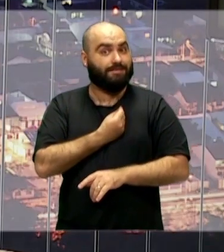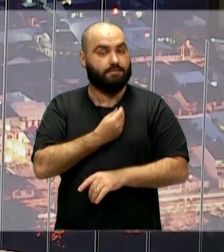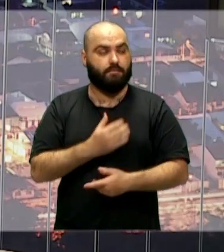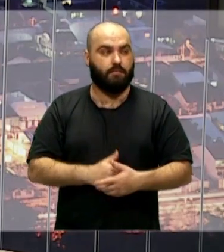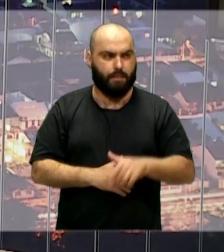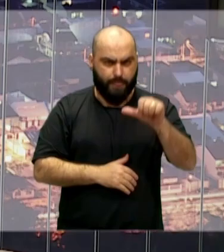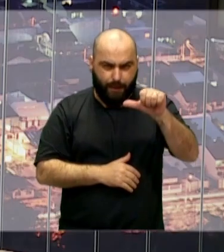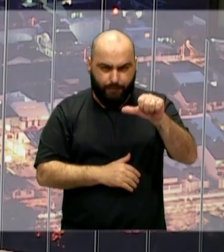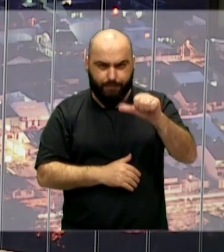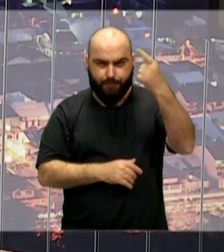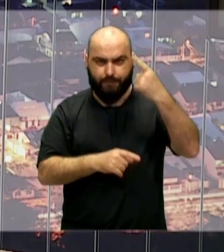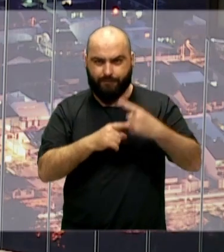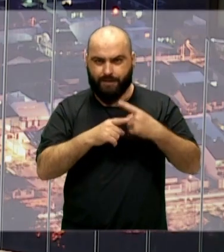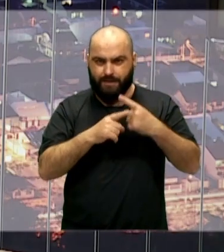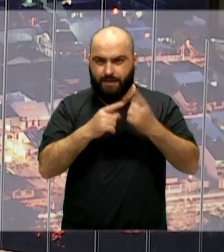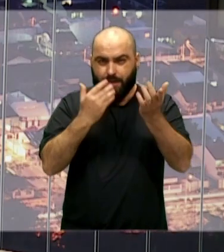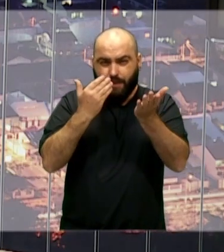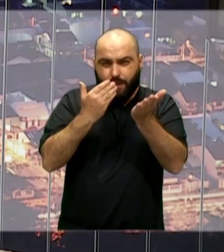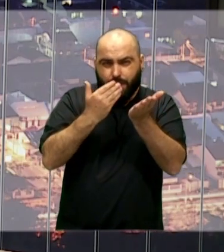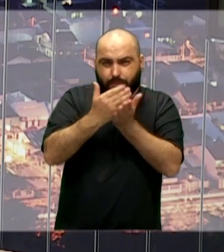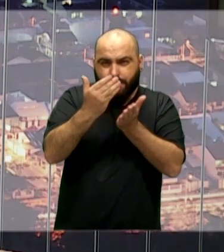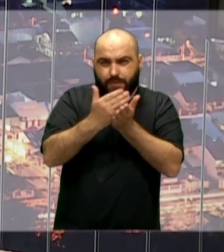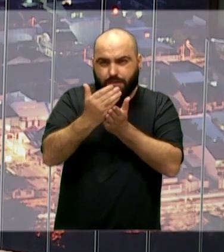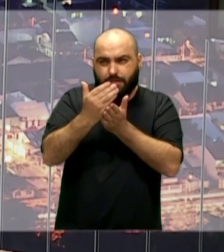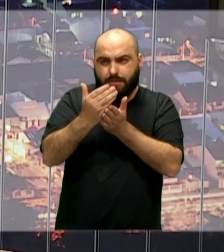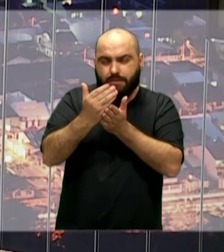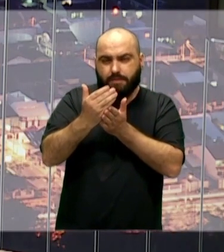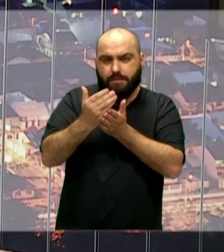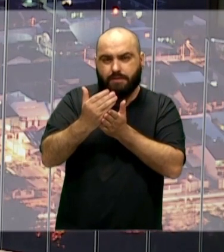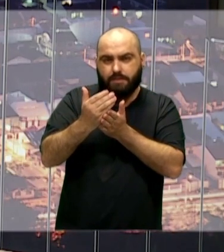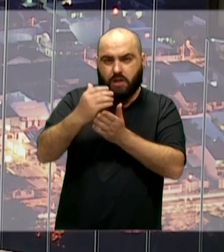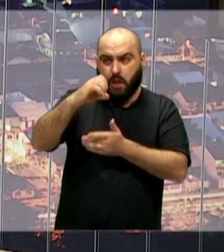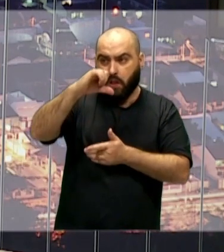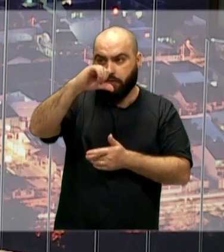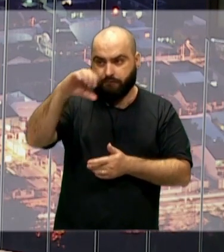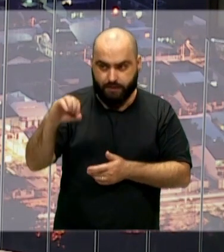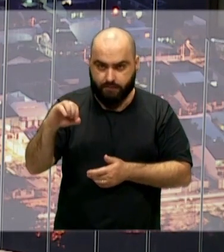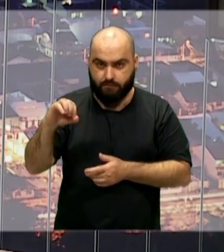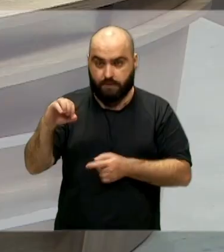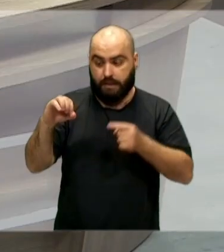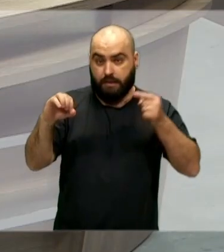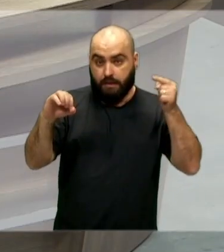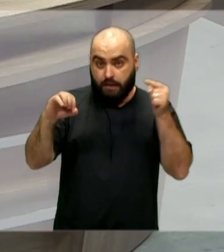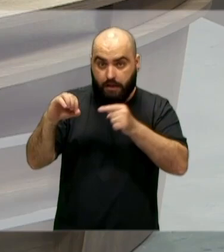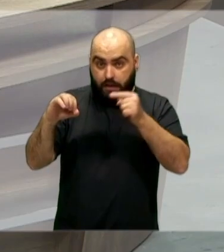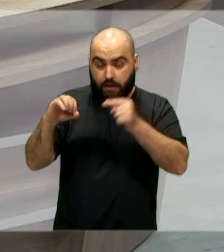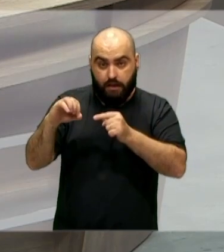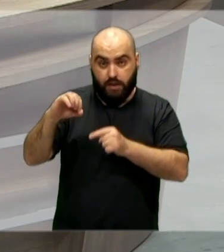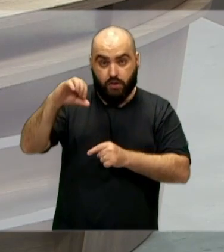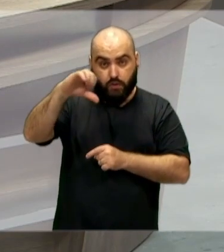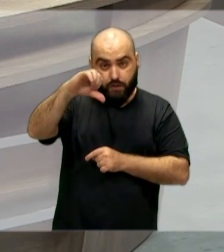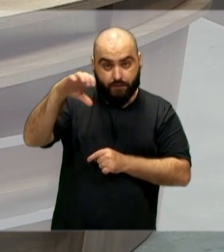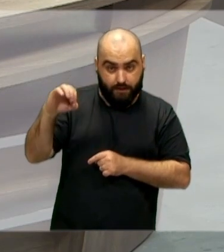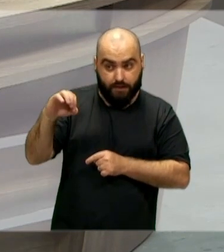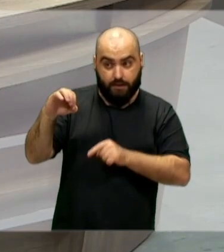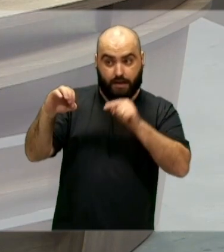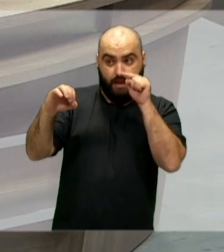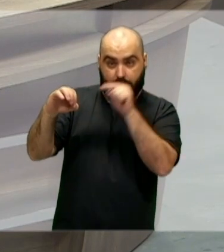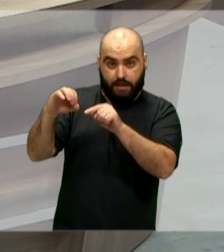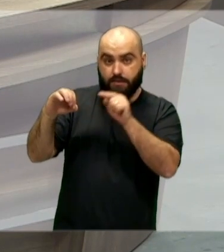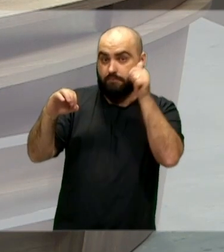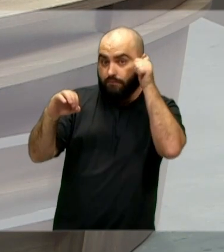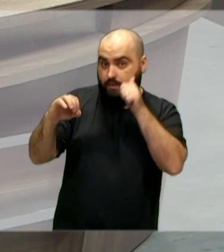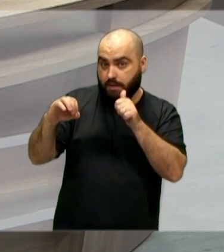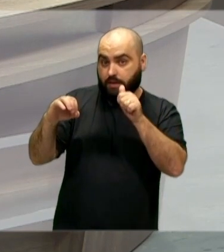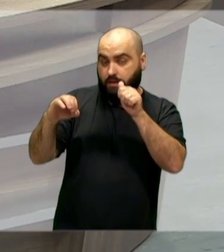dela foi lá no início dos anos 90, né? A Renascer. Naquela época, ela foi representada, essa mulher trans,